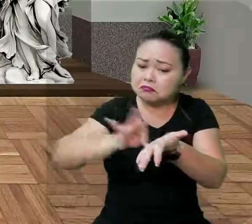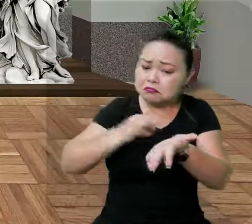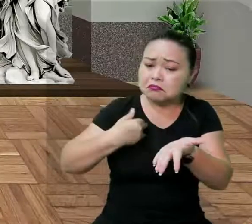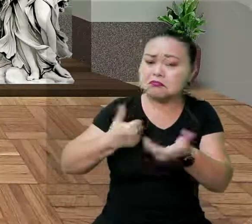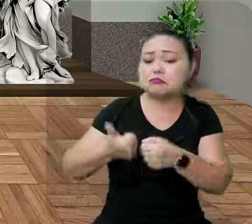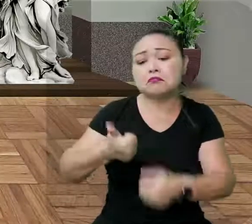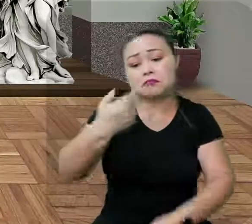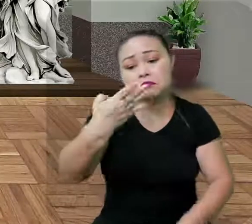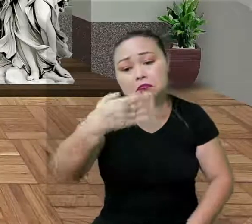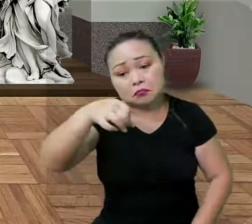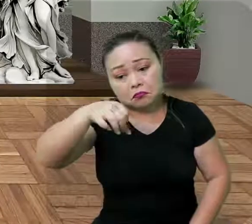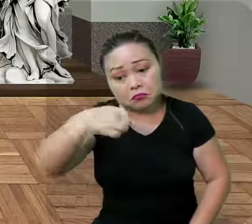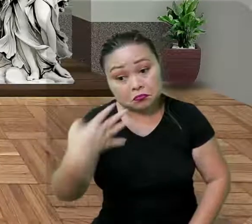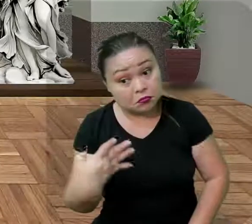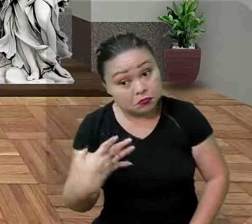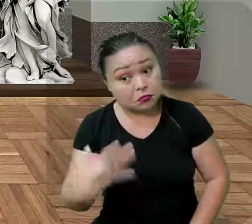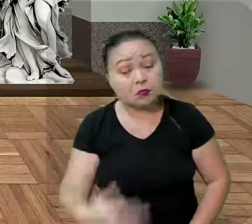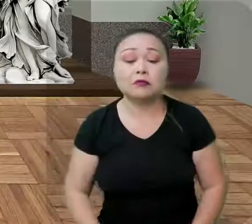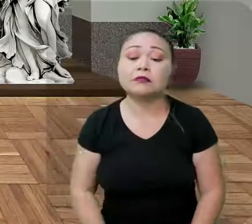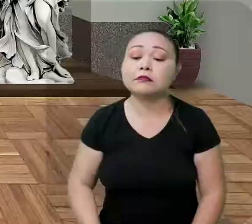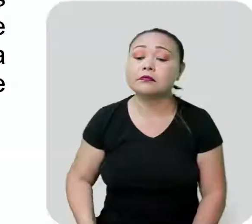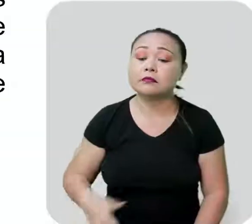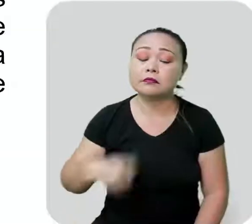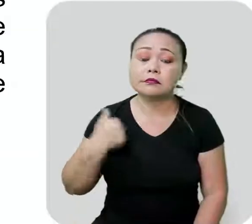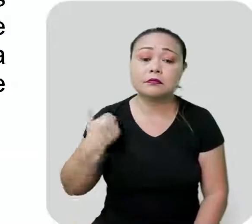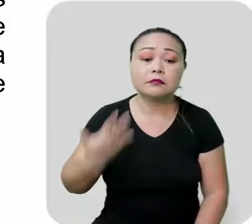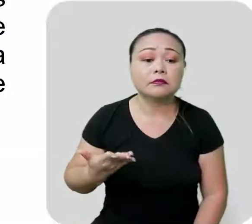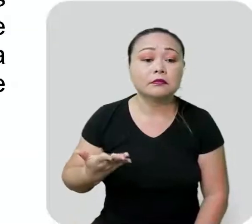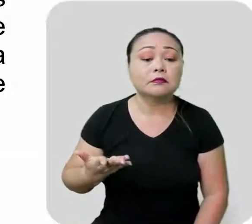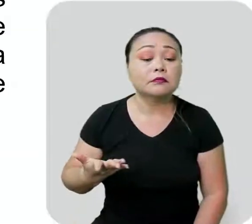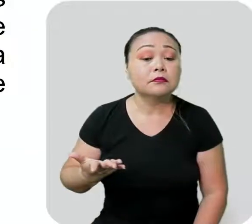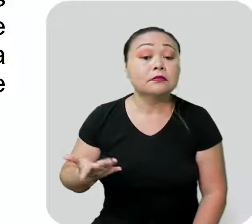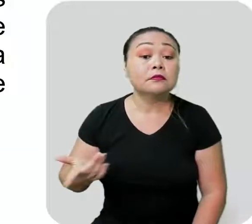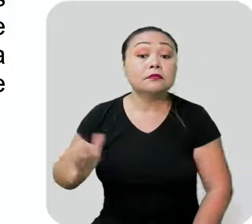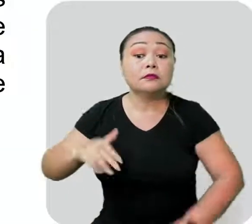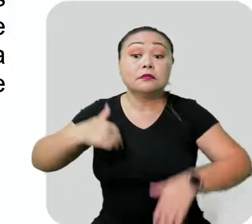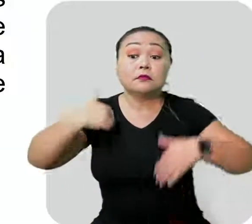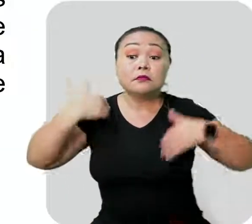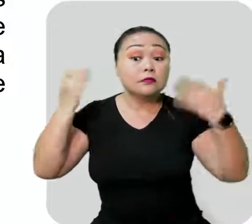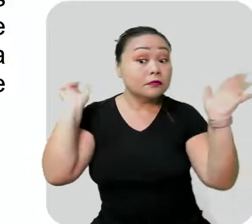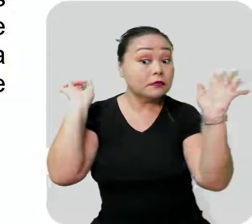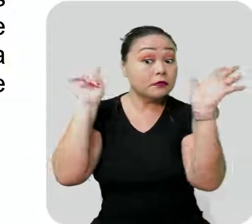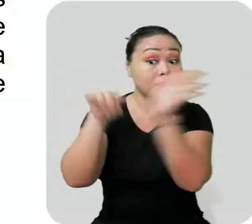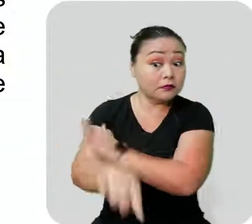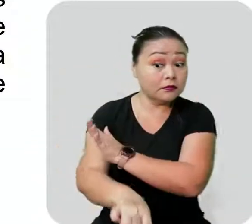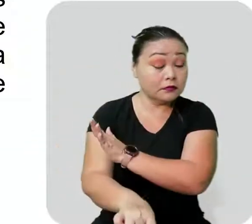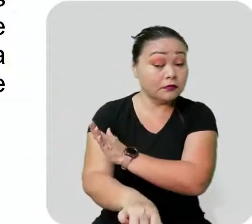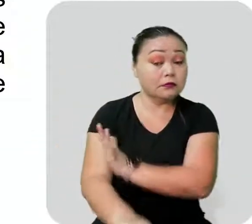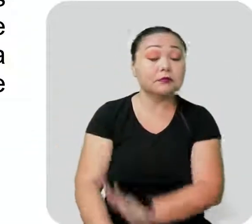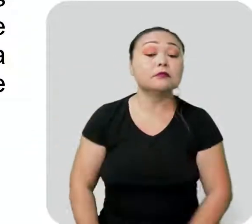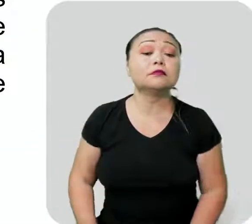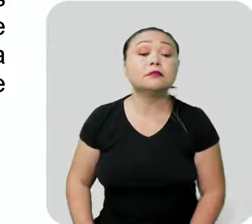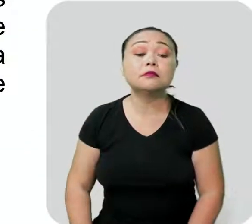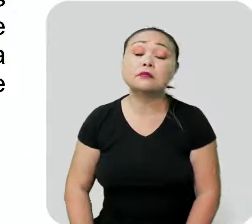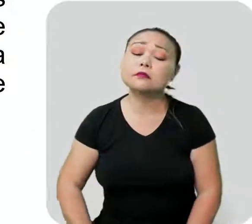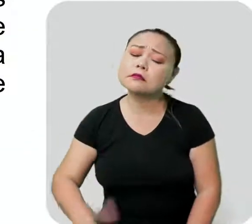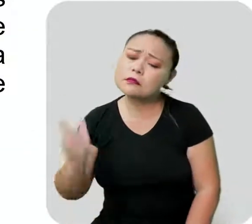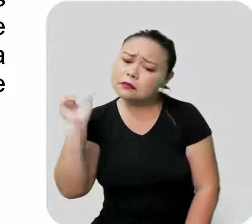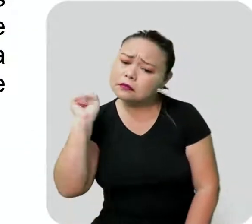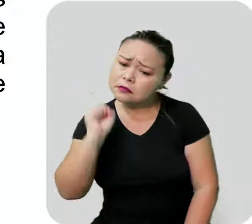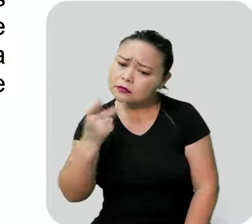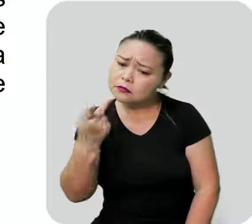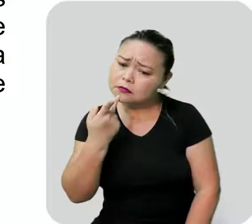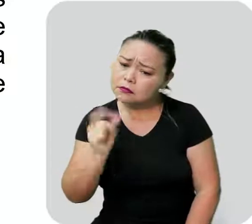1494 vamos lá E aí eu te pergunto aluno nós